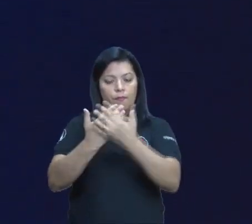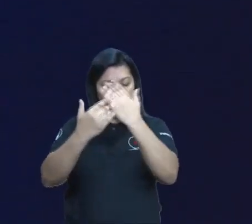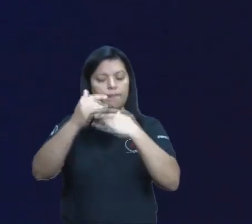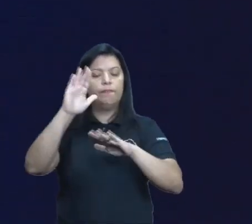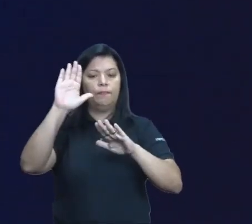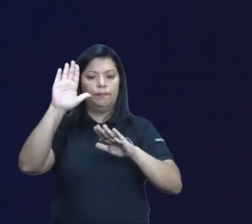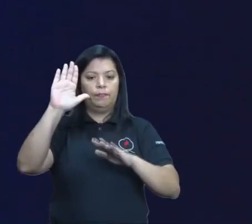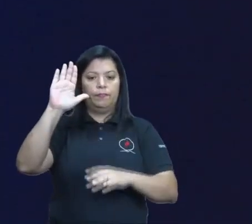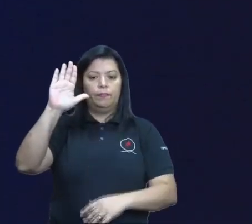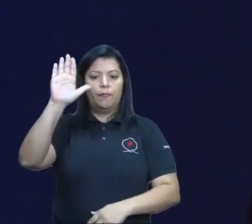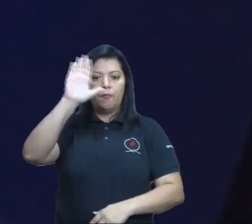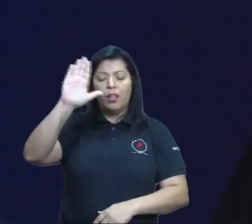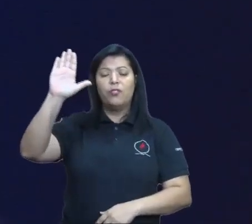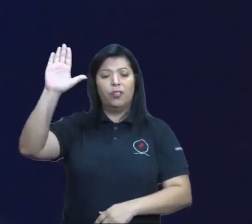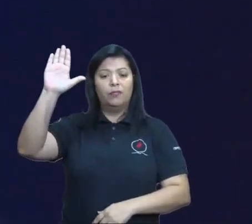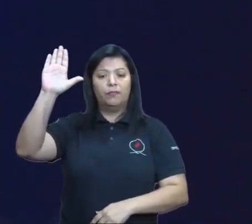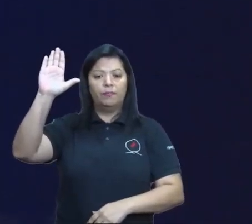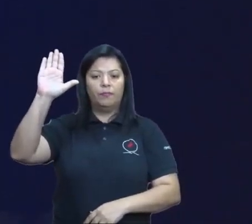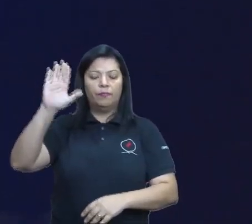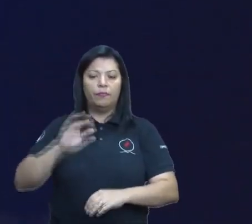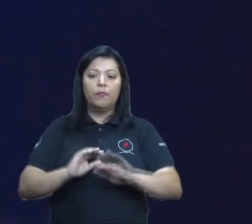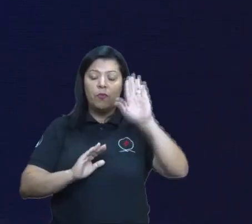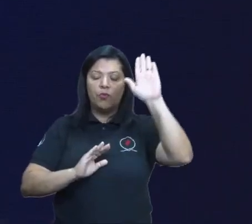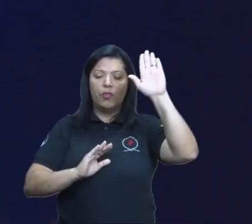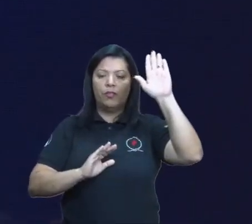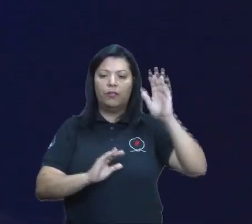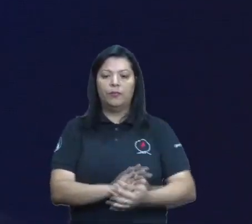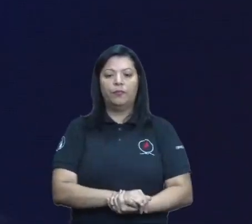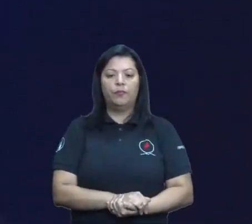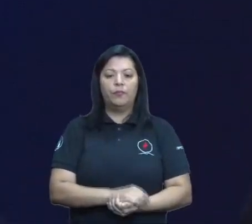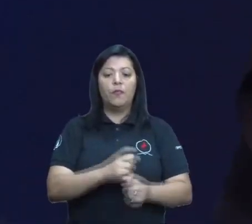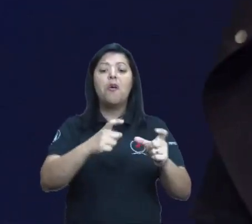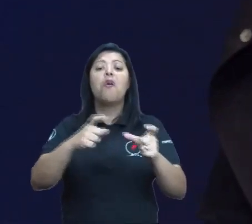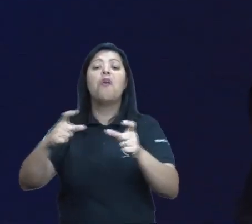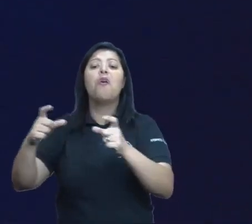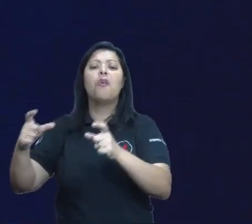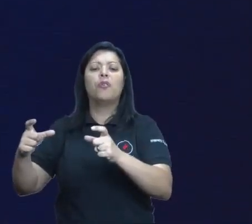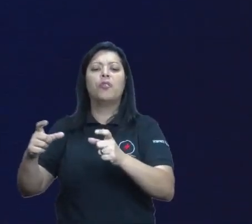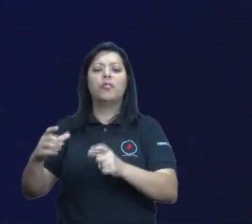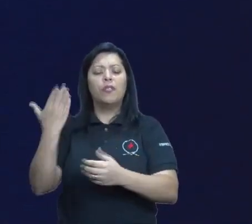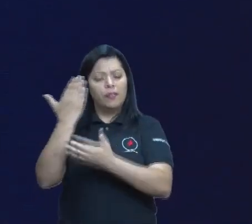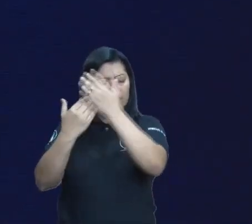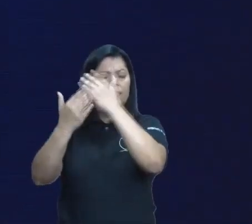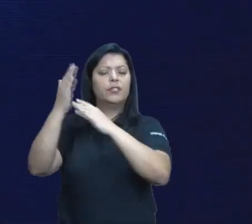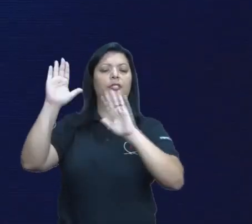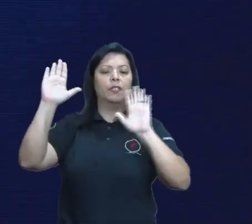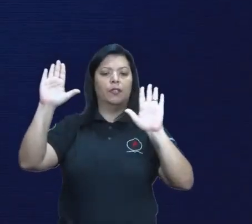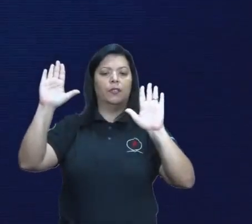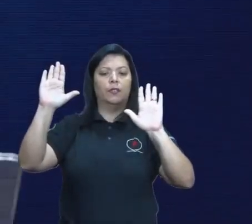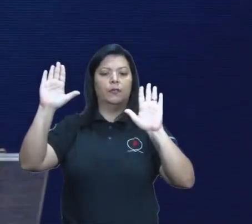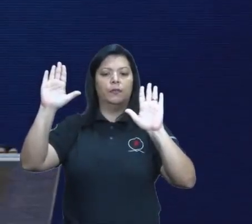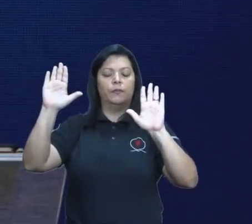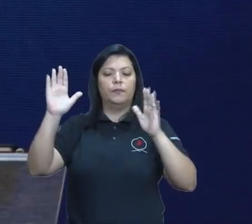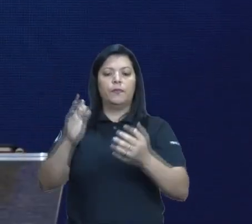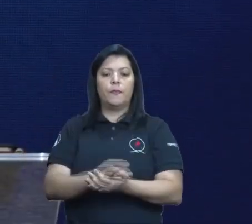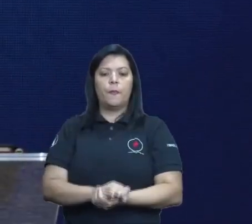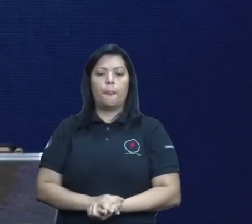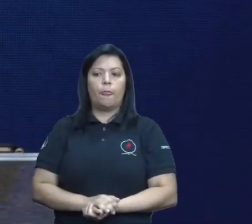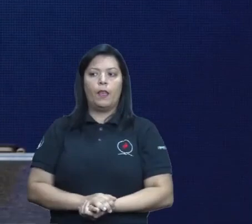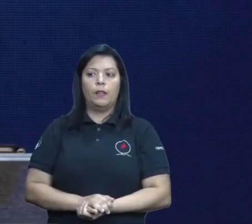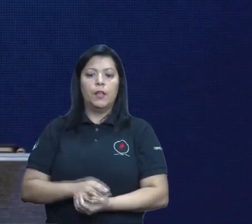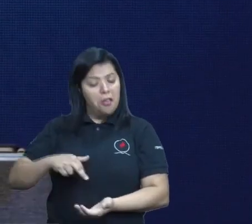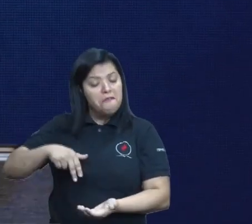a sua mão agora na direita no meio na esquerda onde você estiver você pode me dar um sinal com a mão e já vem caminhando para o altar